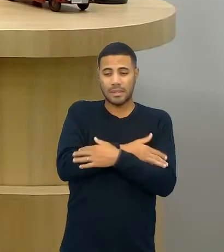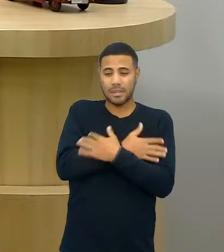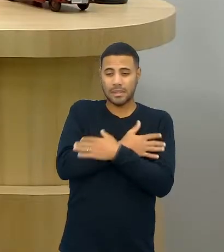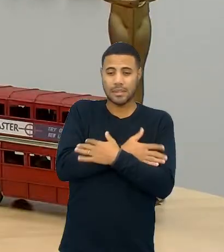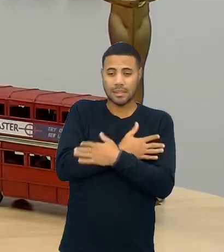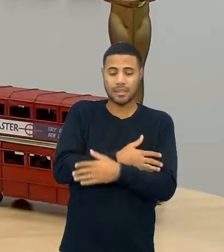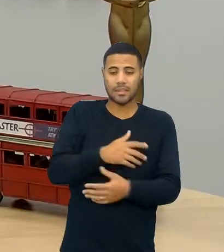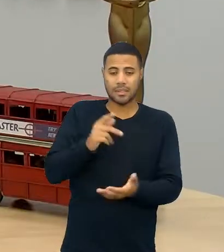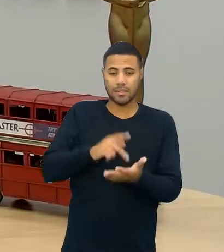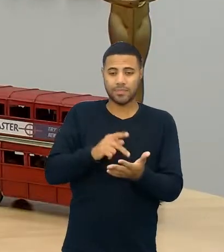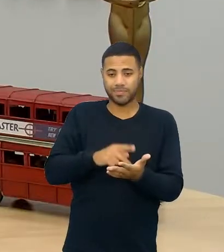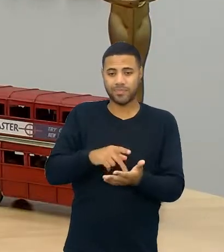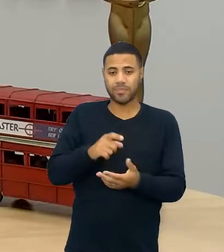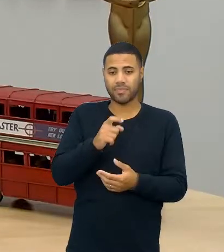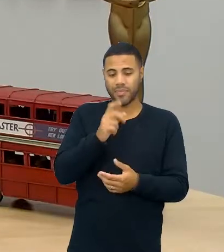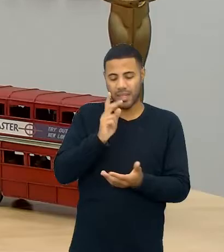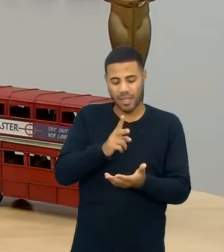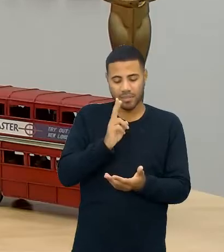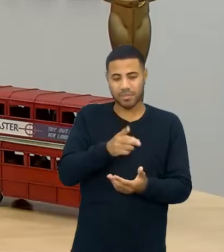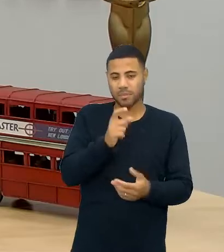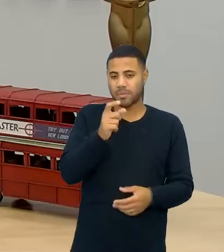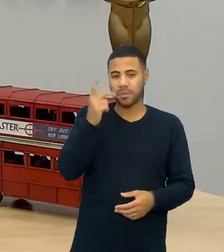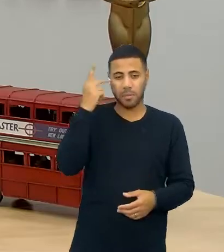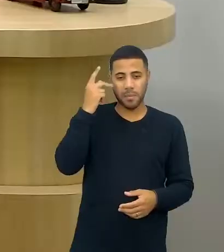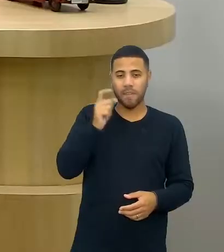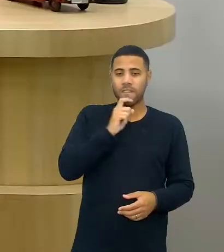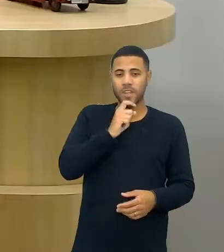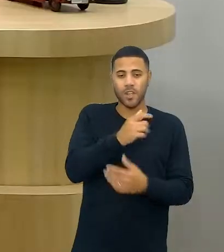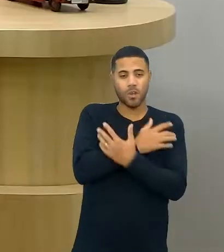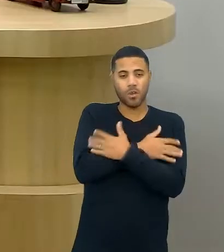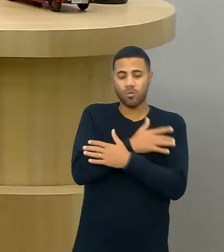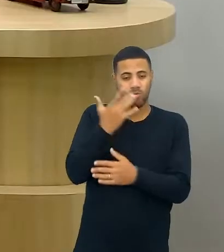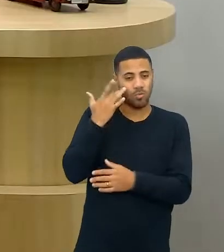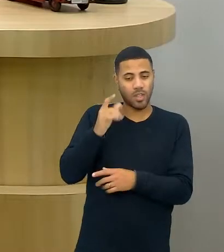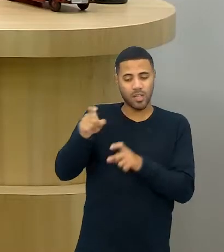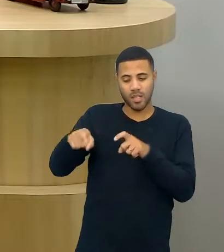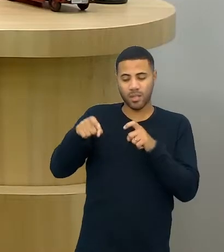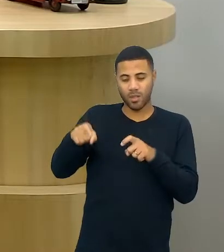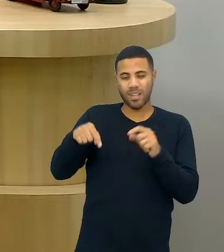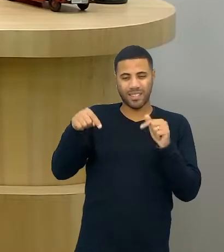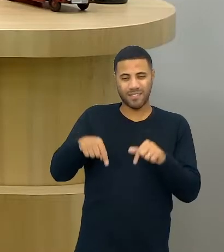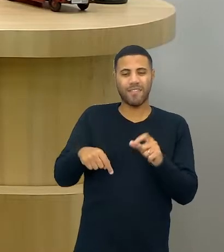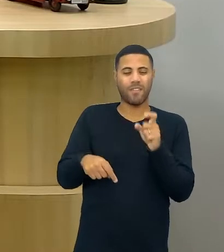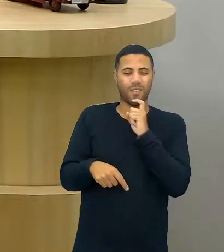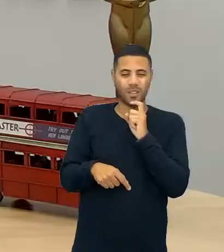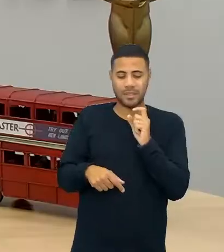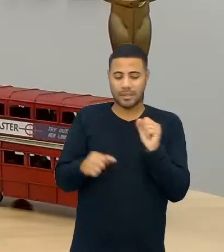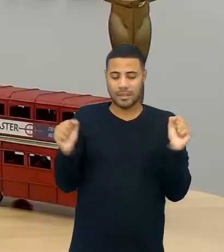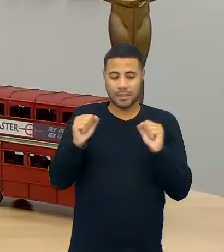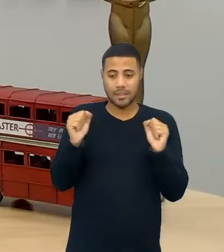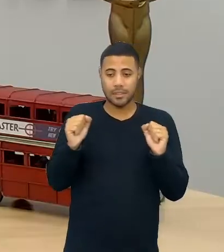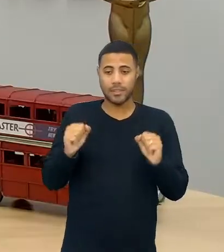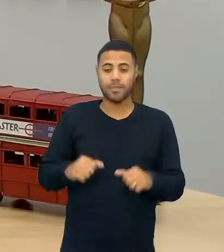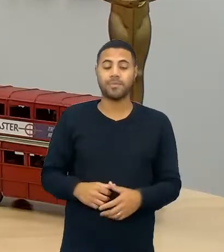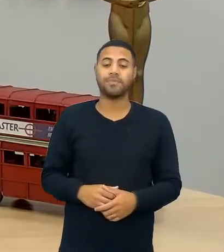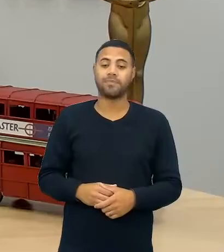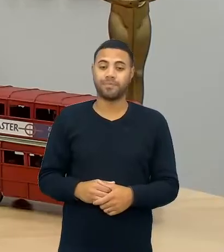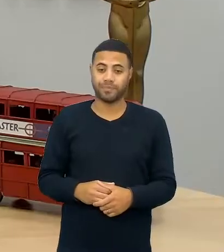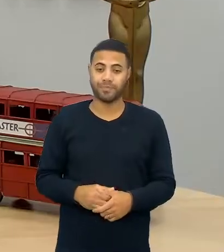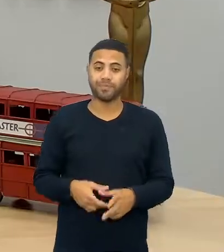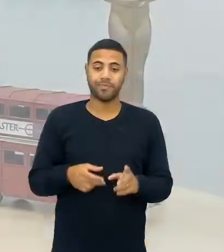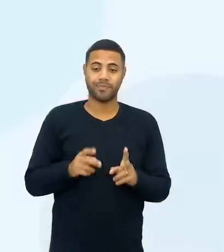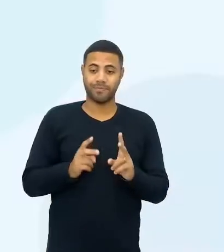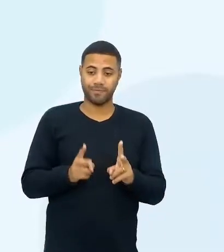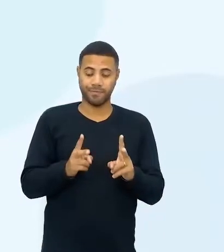frio, eu não sei no interior, mas na capital está, né? Na capital está frio. Litoral também não sei, mas aqui está frio, Ilana. Sim. Então, seguindo aí, como